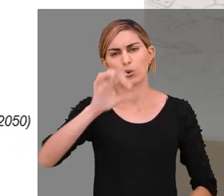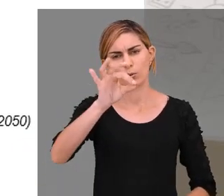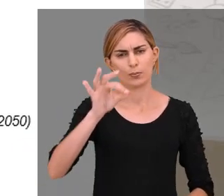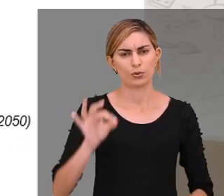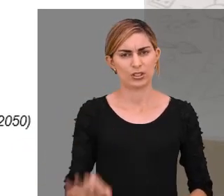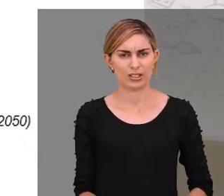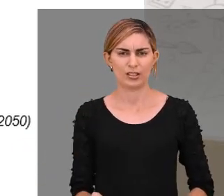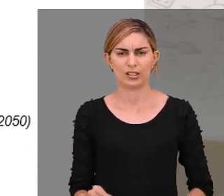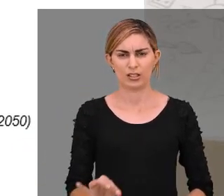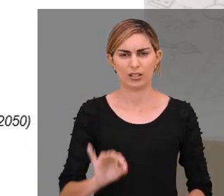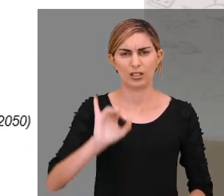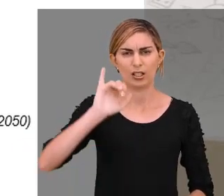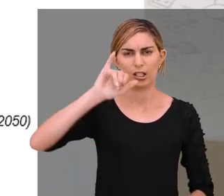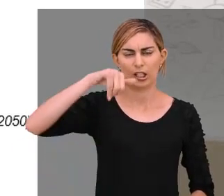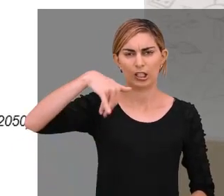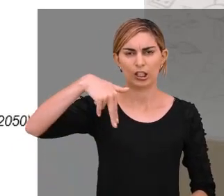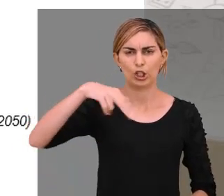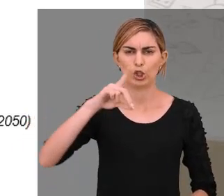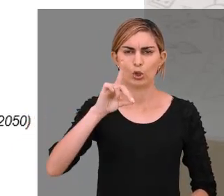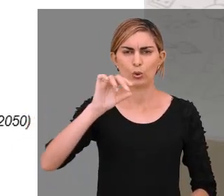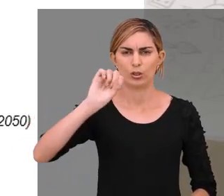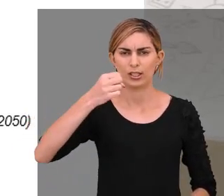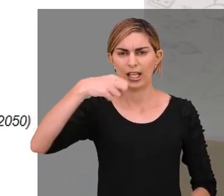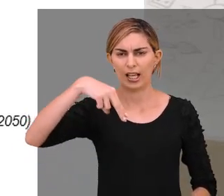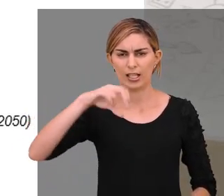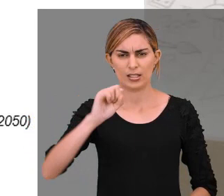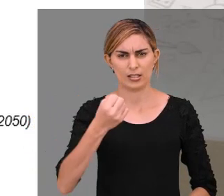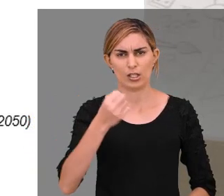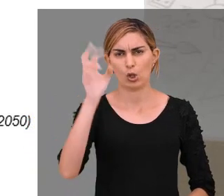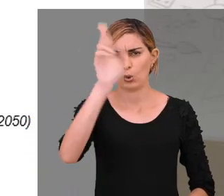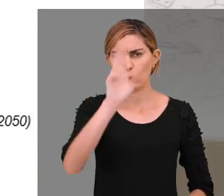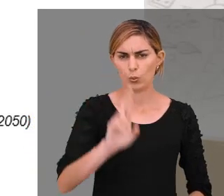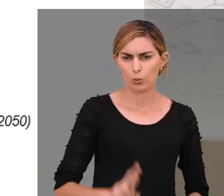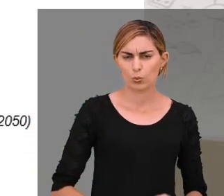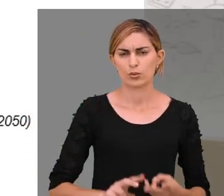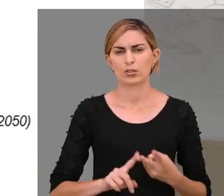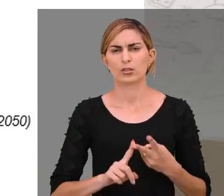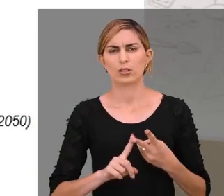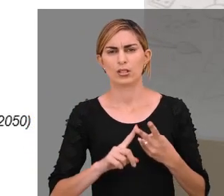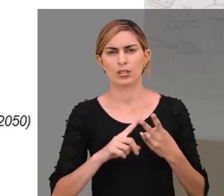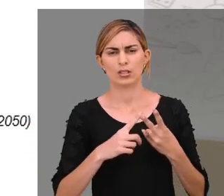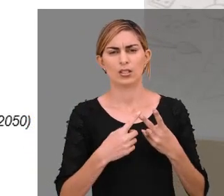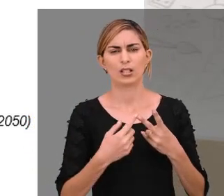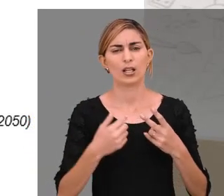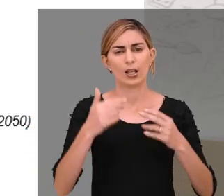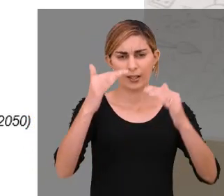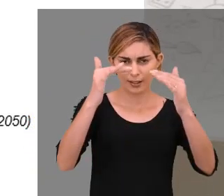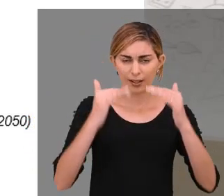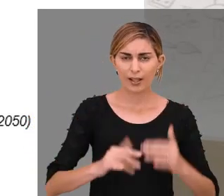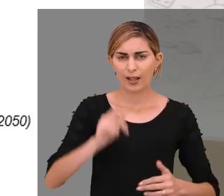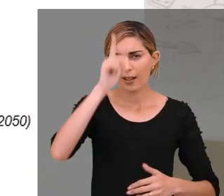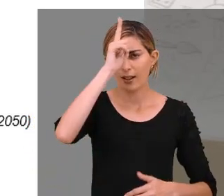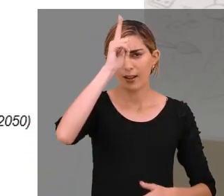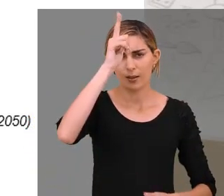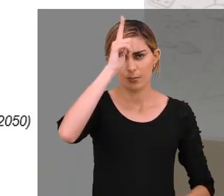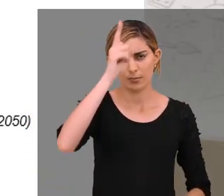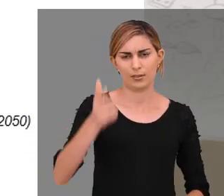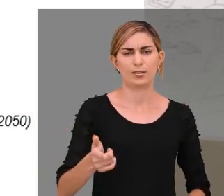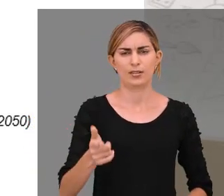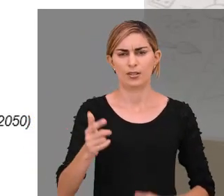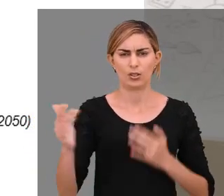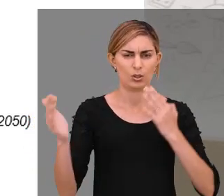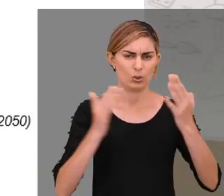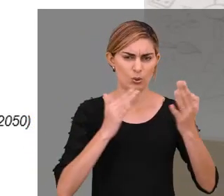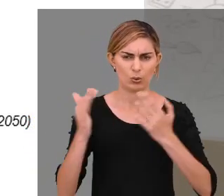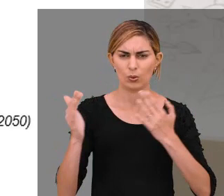1,28%. Na Indonésia, 3,6%. Na Rússia, 3,58%. Na Alemanha, comparando com